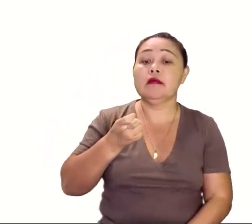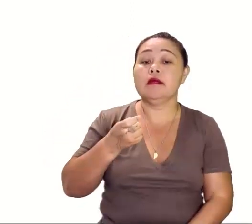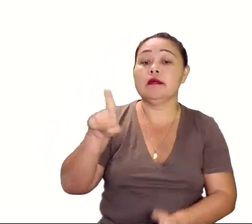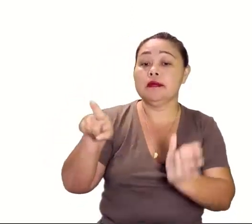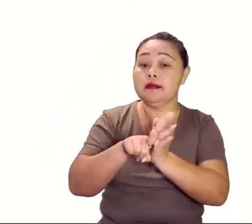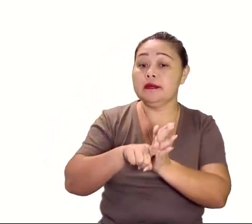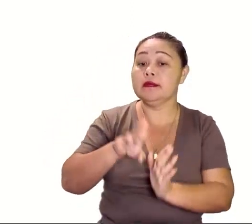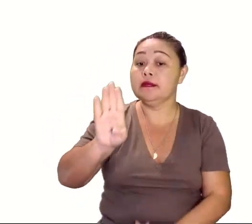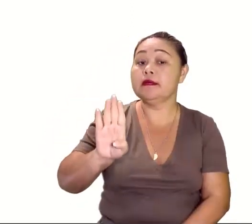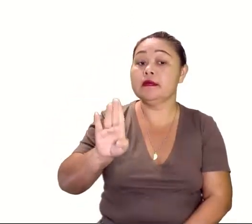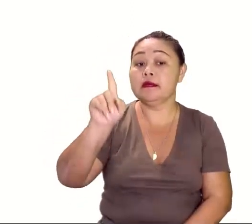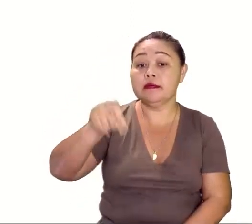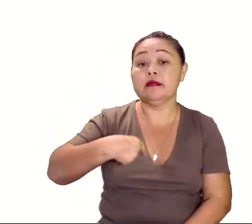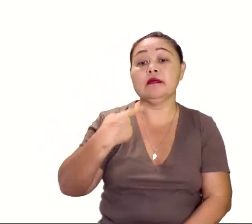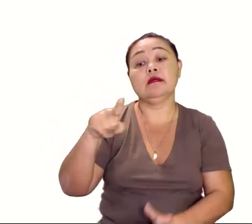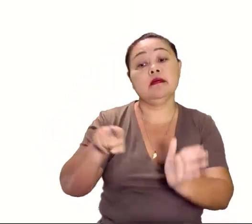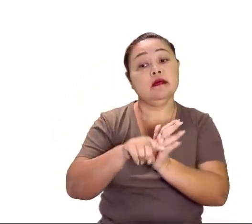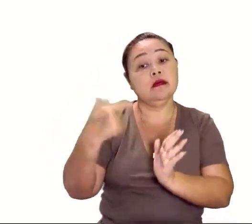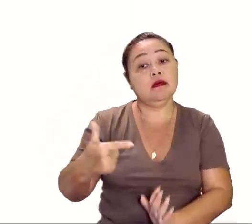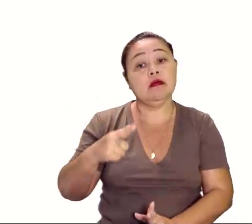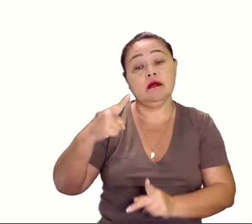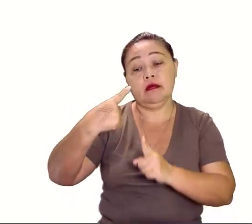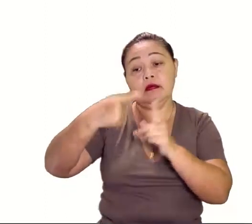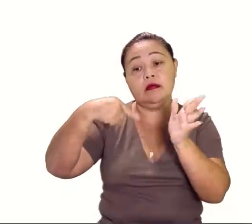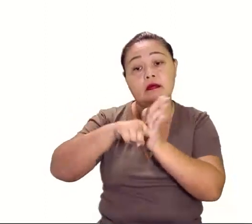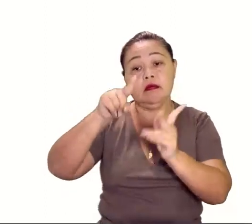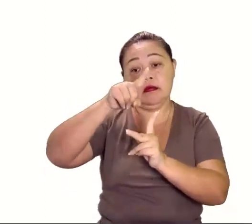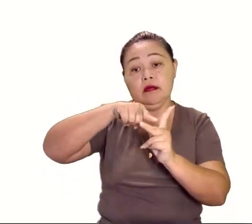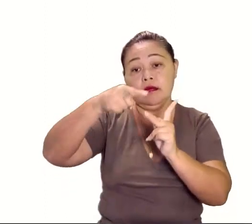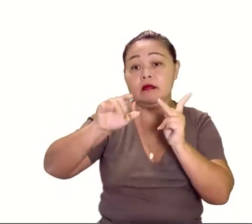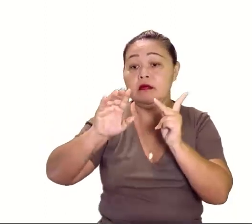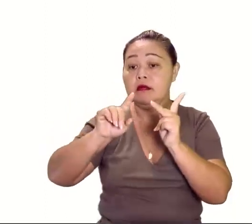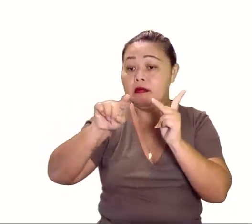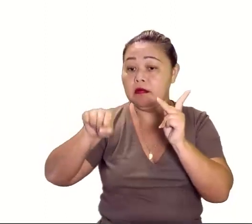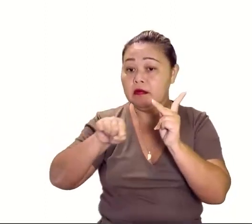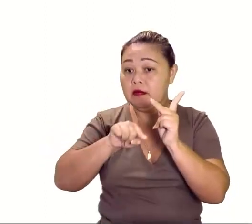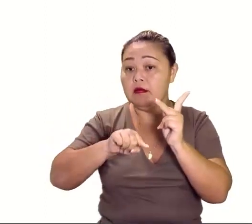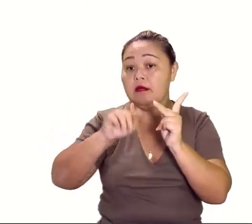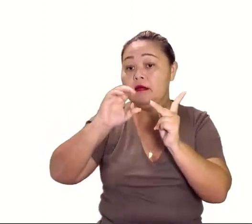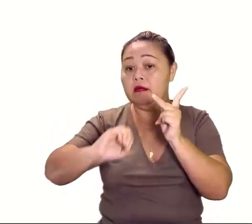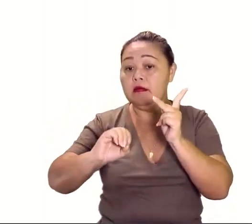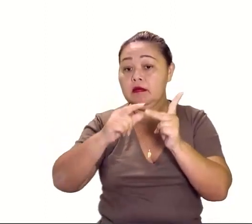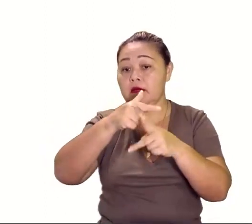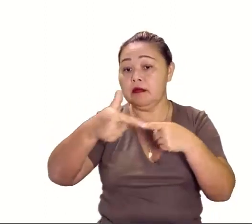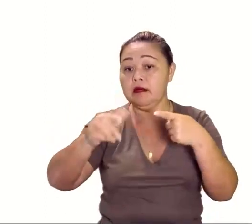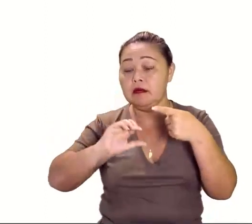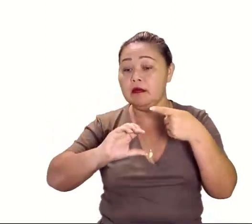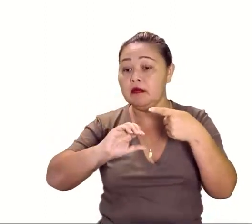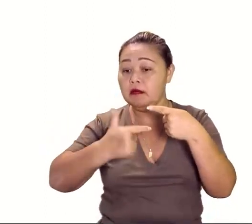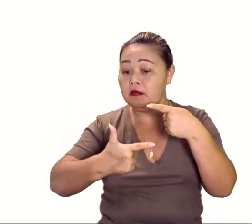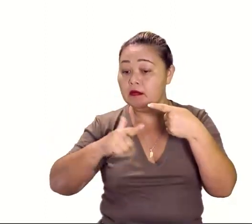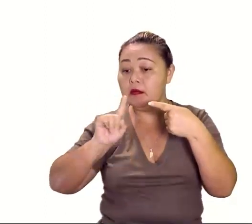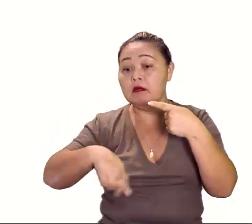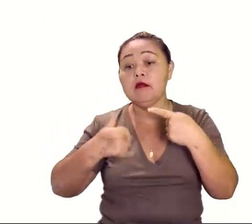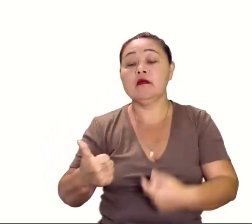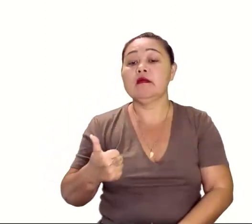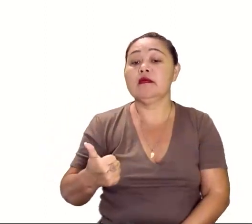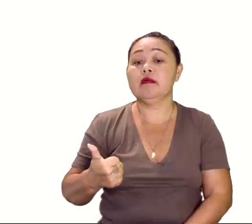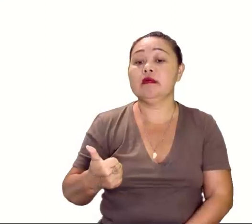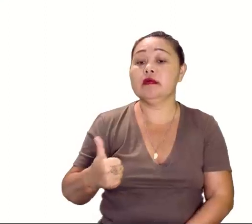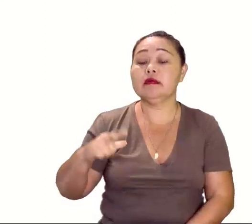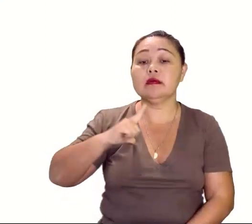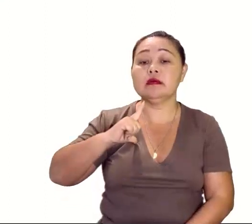menos B, quem é B? Menos 2. Mais ou menos a raiz do delta, que é 0, sobre 2 vezes o A, que é 1, né? Aí